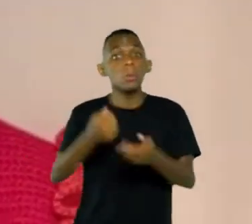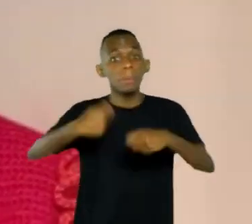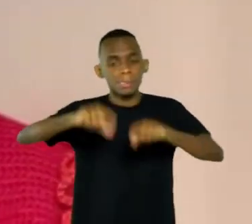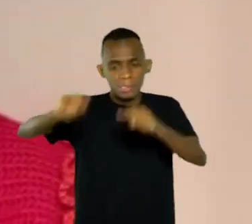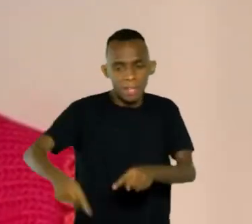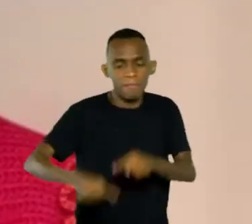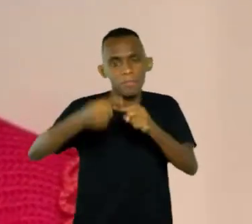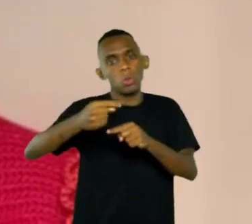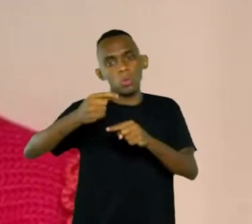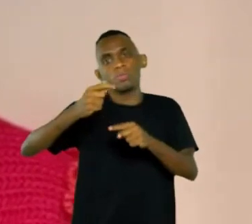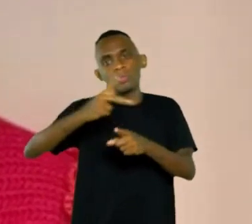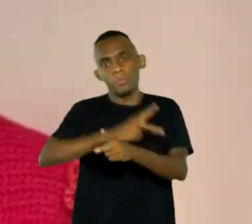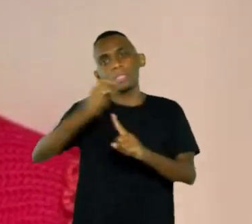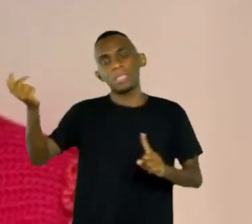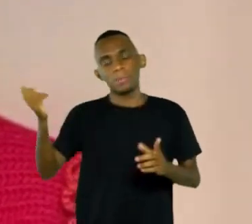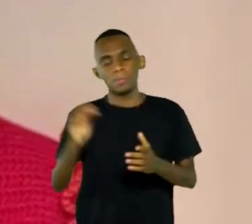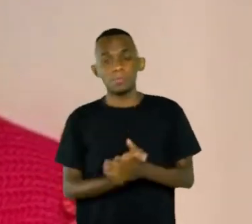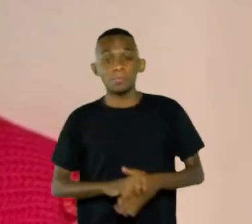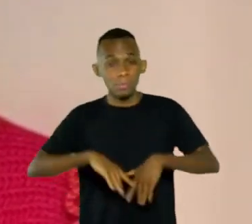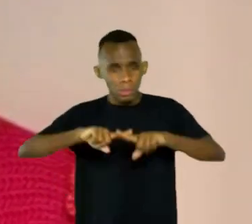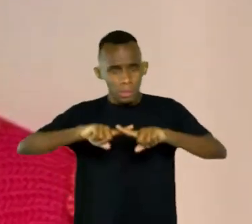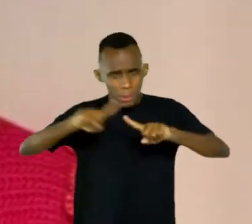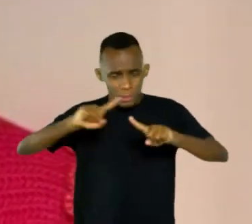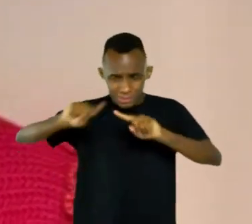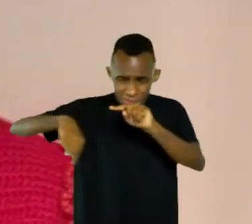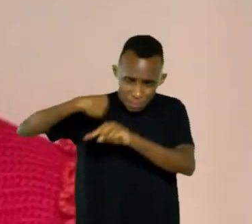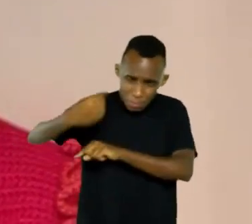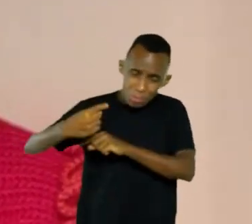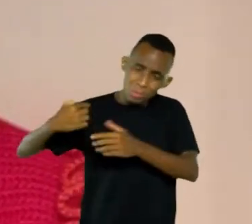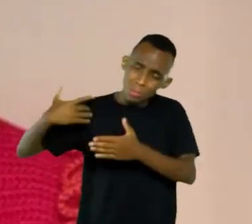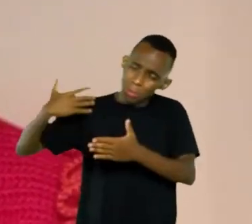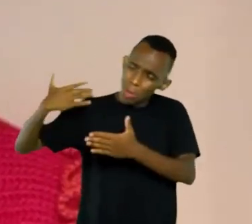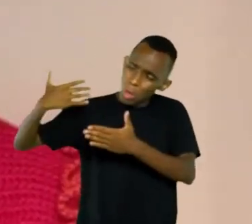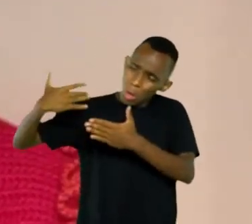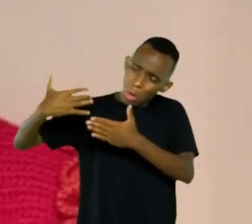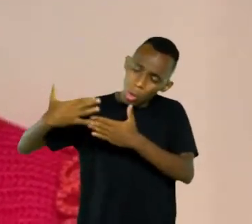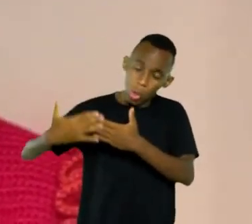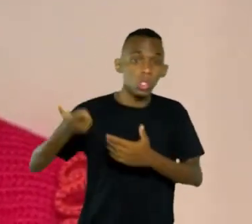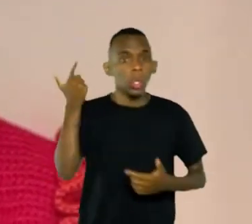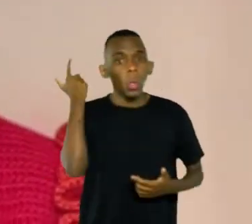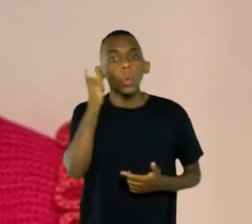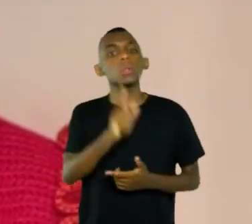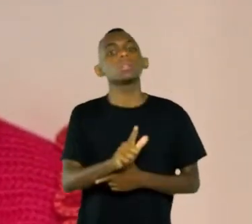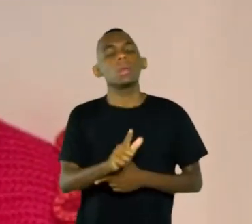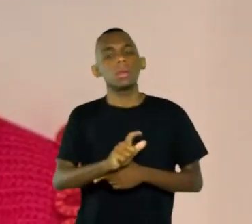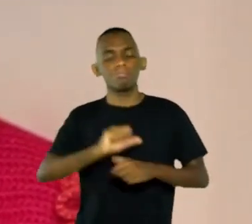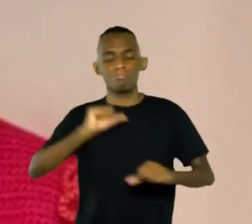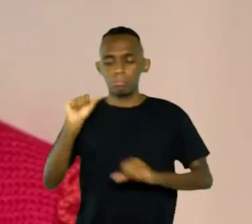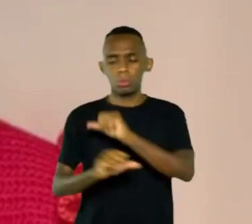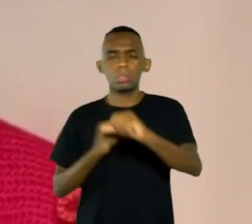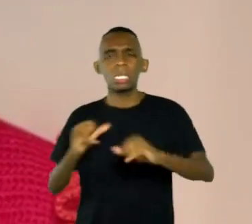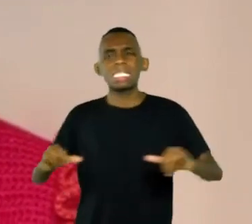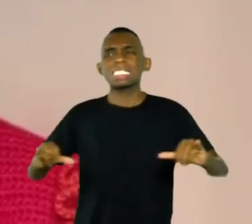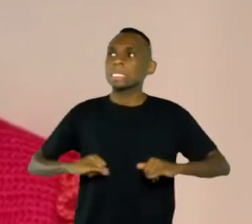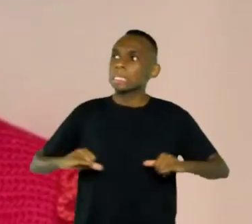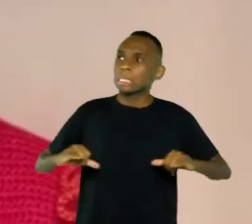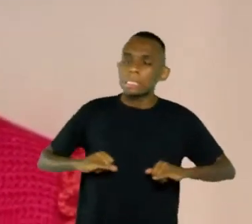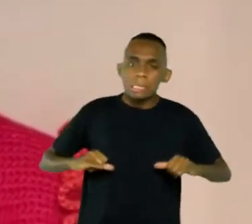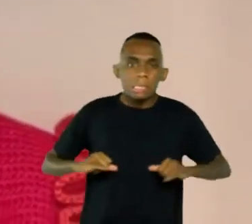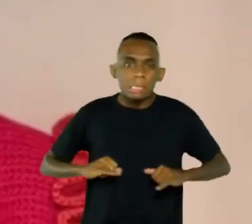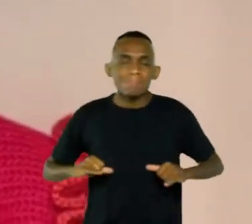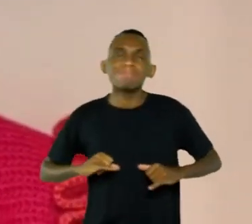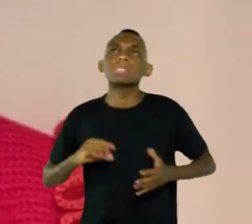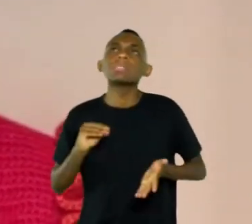né? Mas depois de um tempo, você consegue transformar aquela dor lancinante da falta da